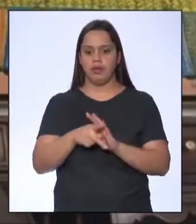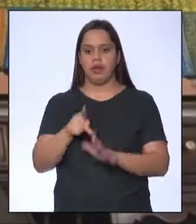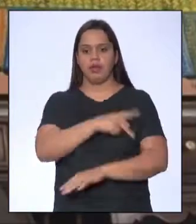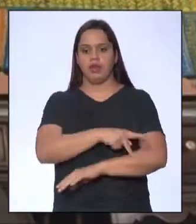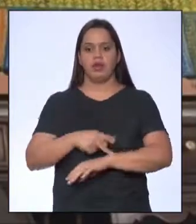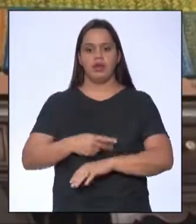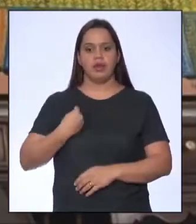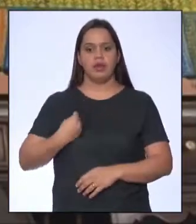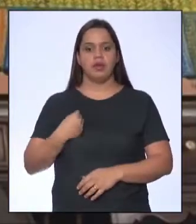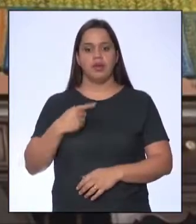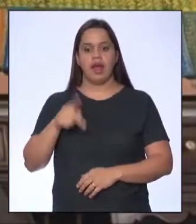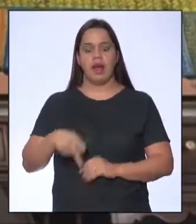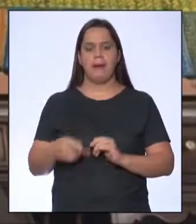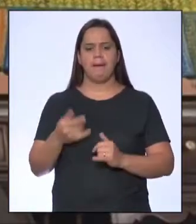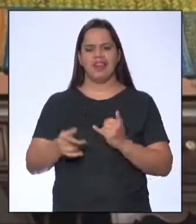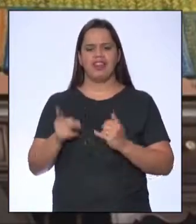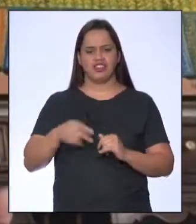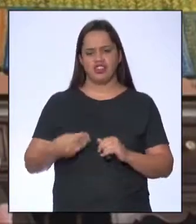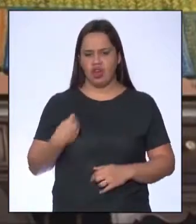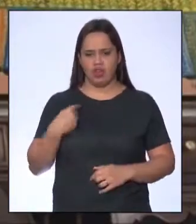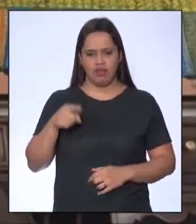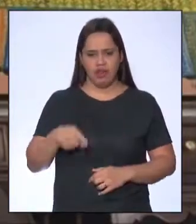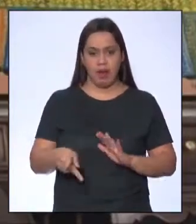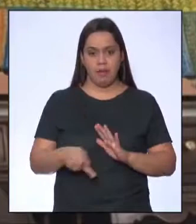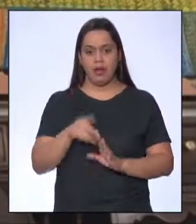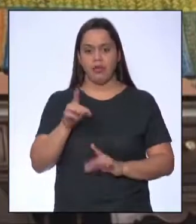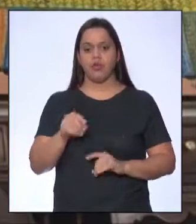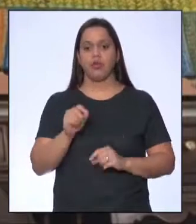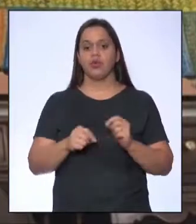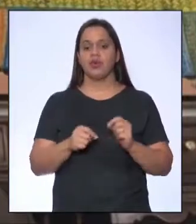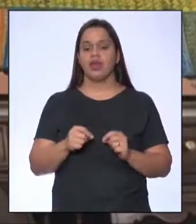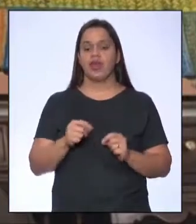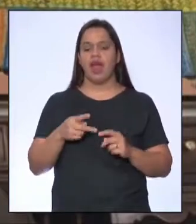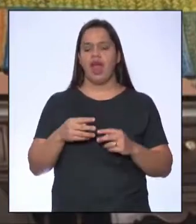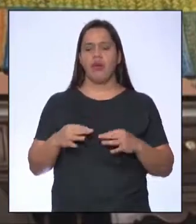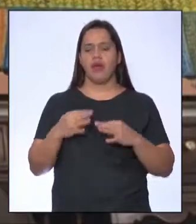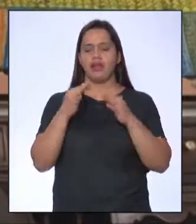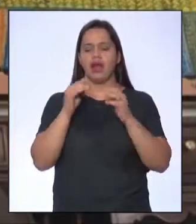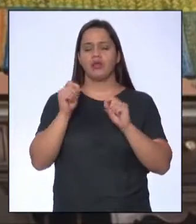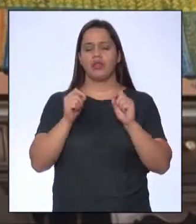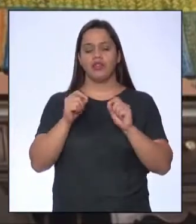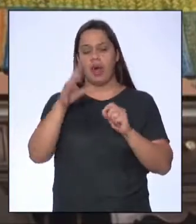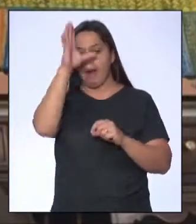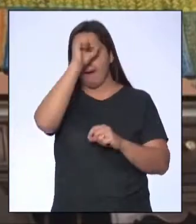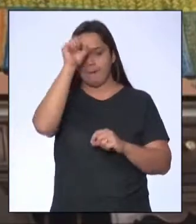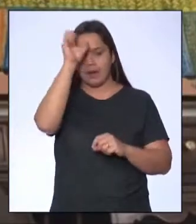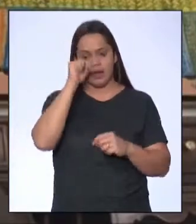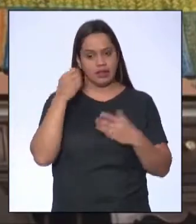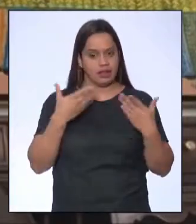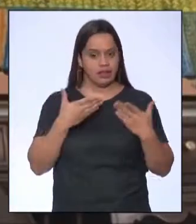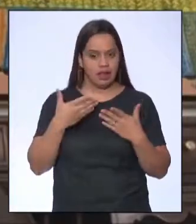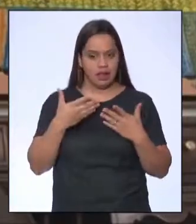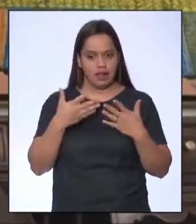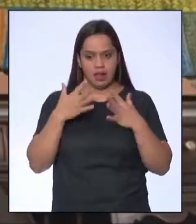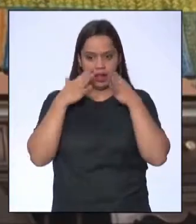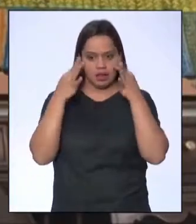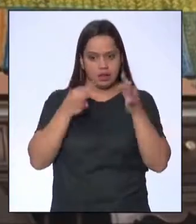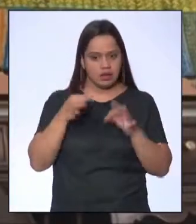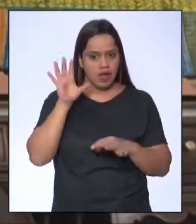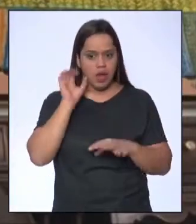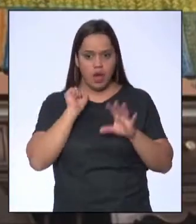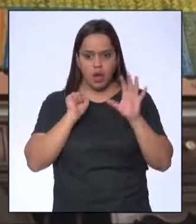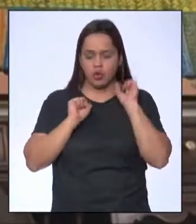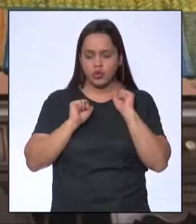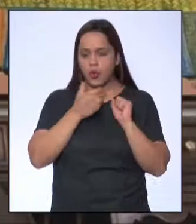presença, acha que é só estar presente. Na verdade, é uma técnica de aprender a escuta, e você falou agora nessa escuta, né,